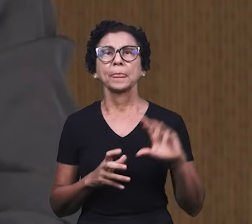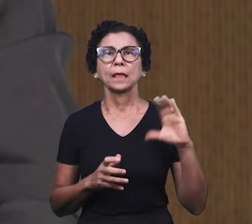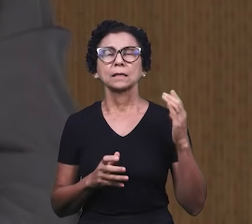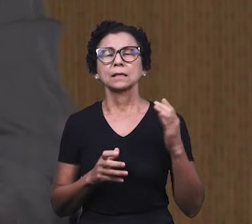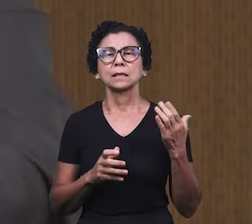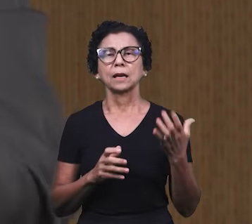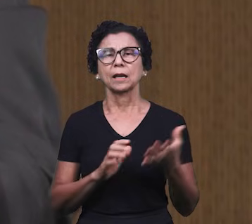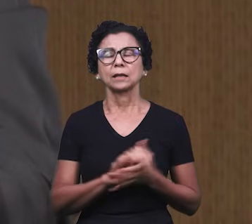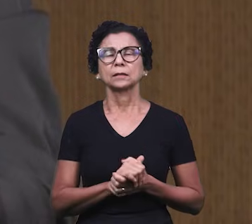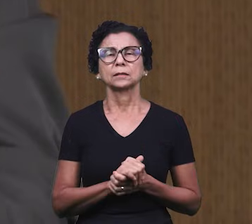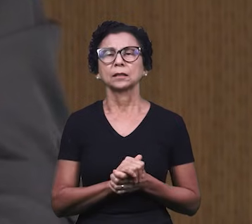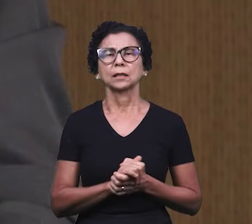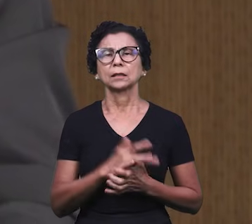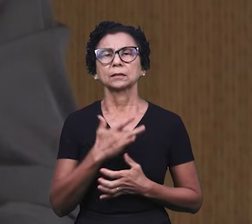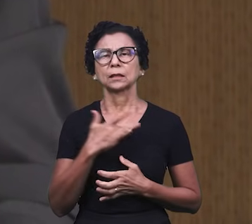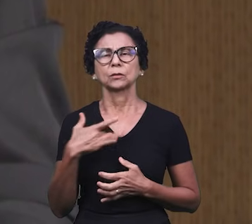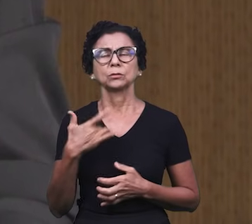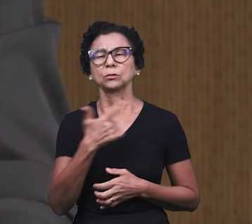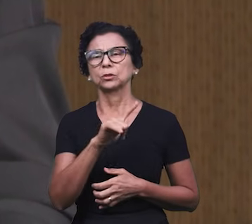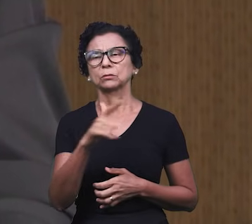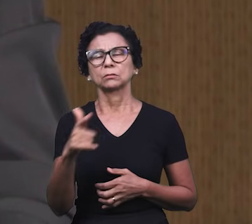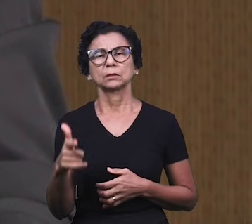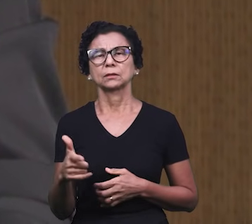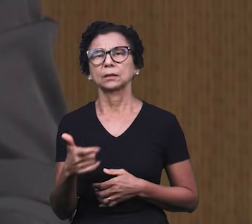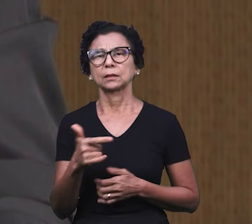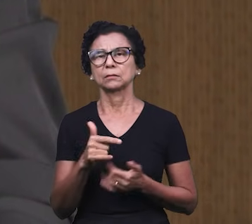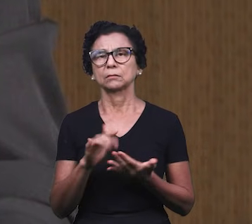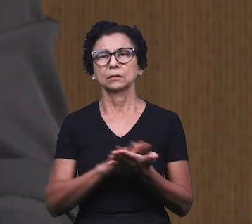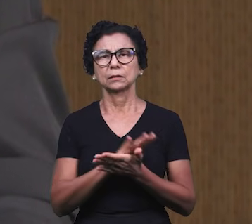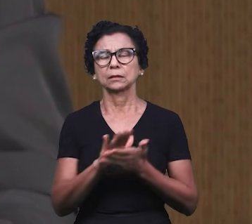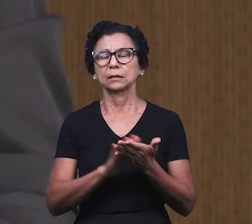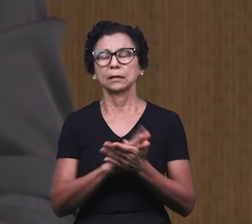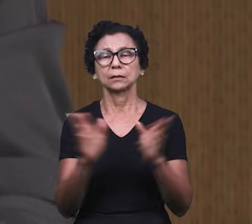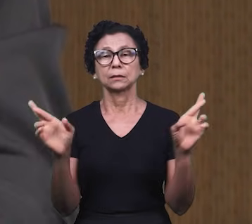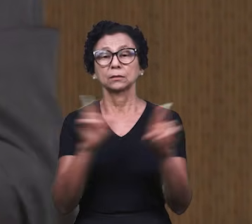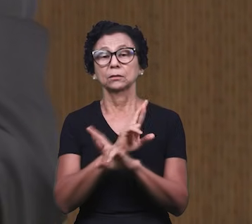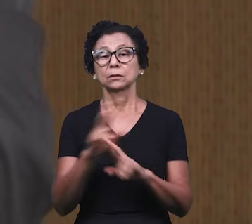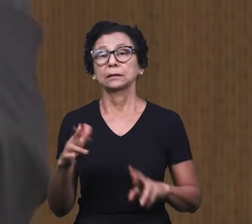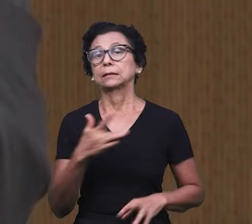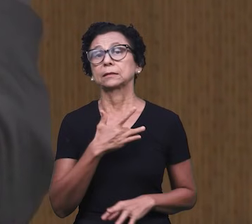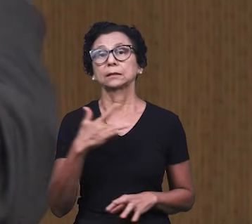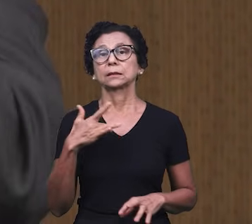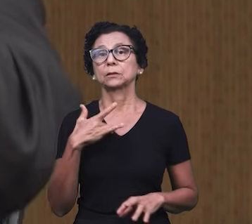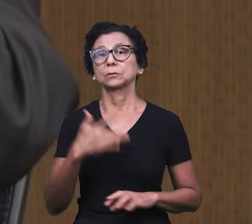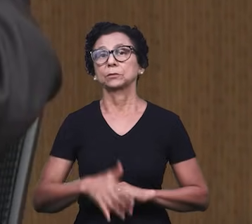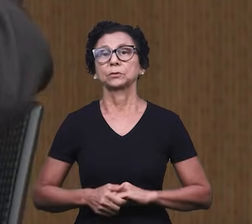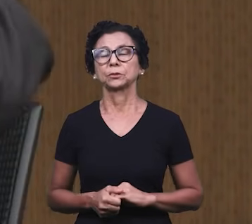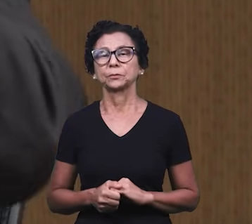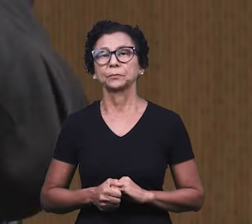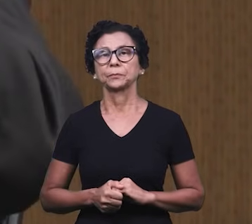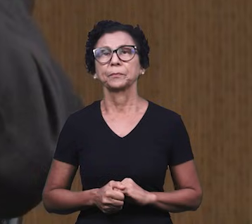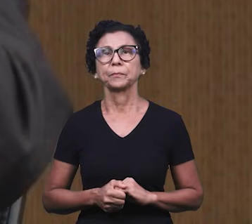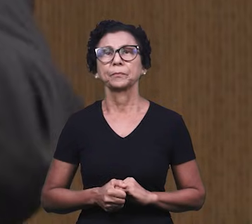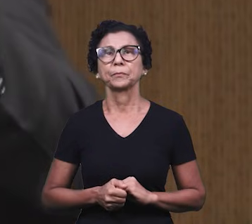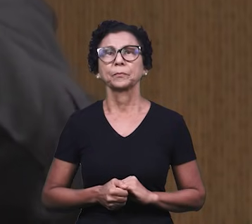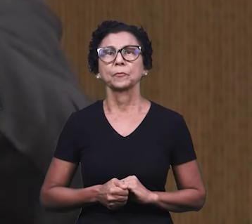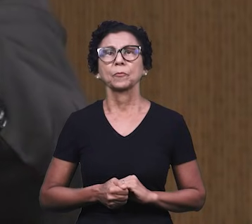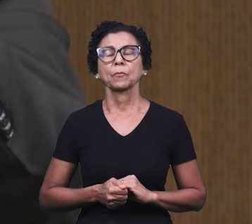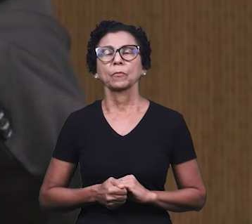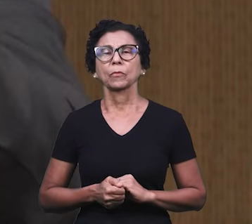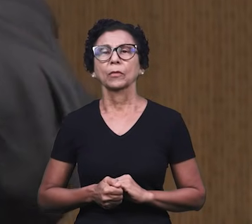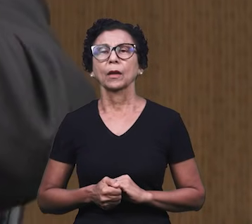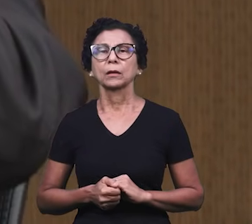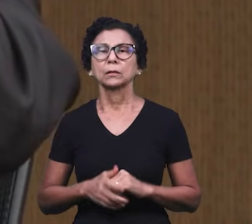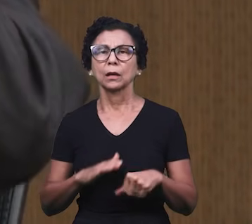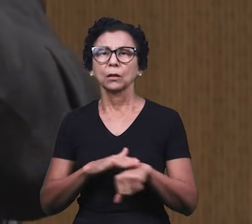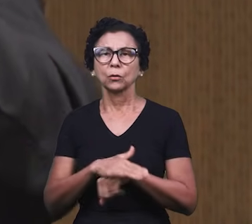ciência, saúde, né? Coisas de saúde, programa de saúde. Ali são coisas, às 6 horas sempre tem um culto às